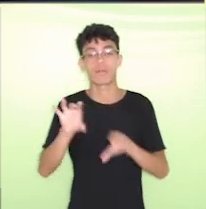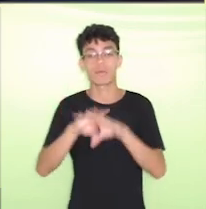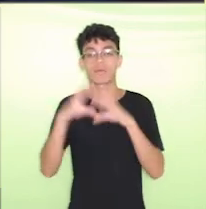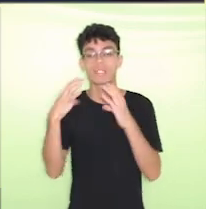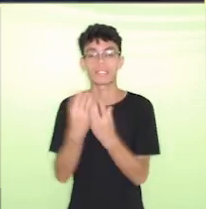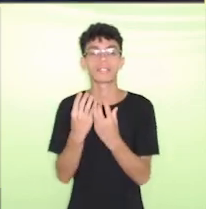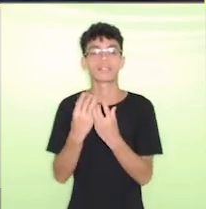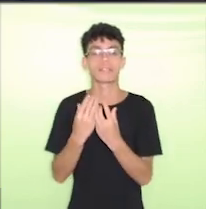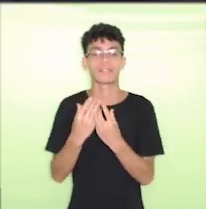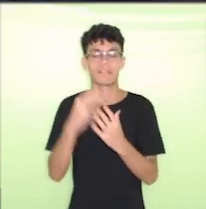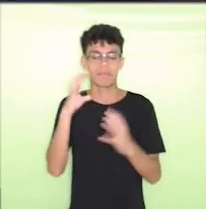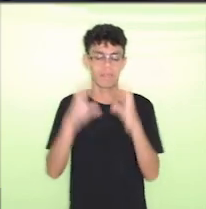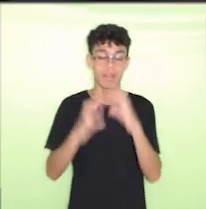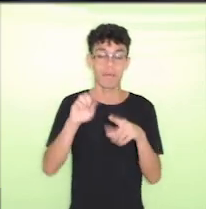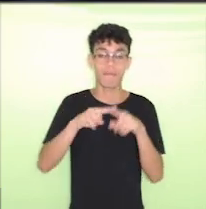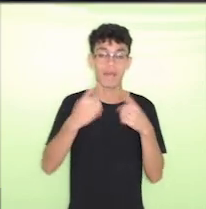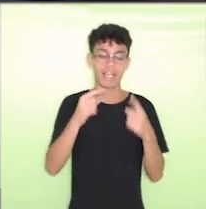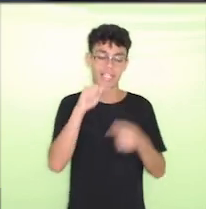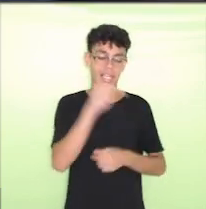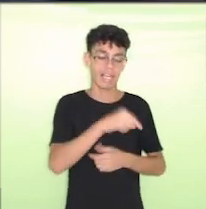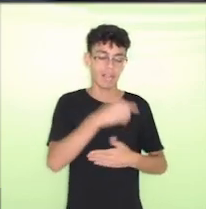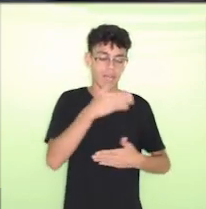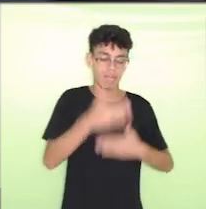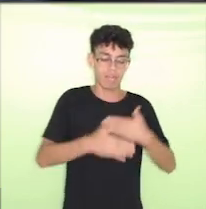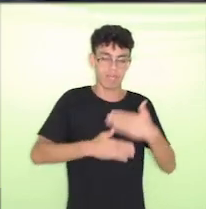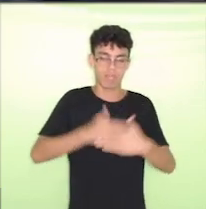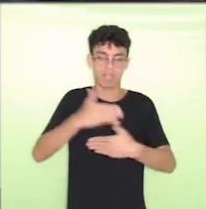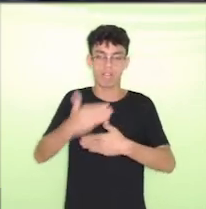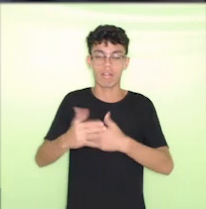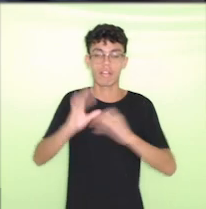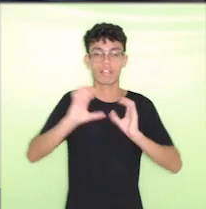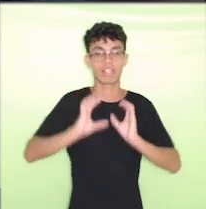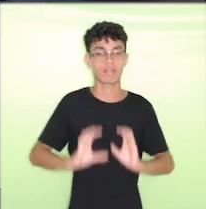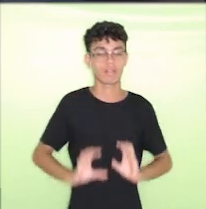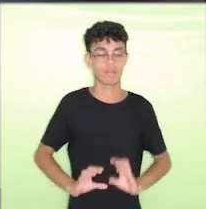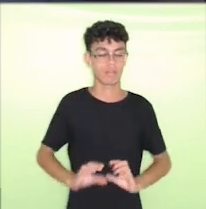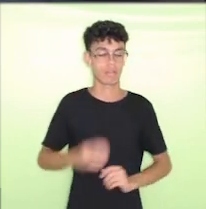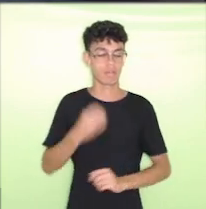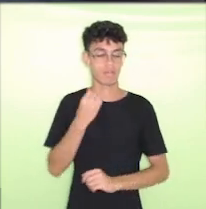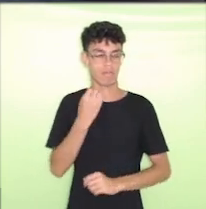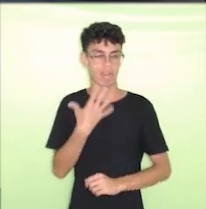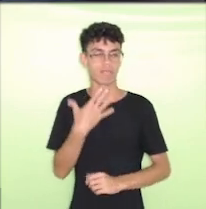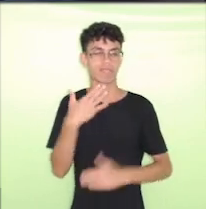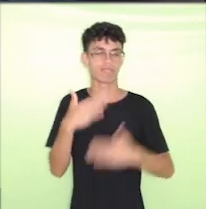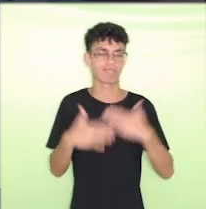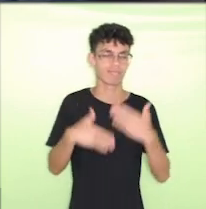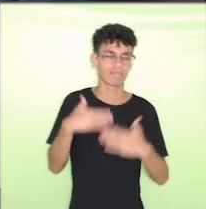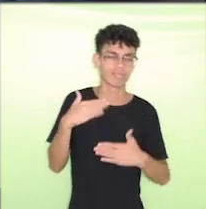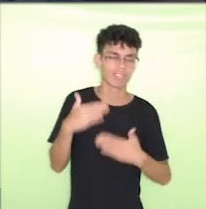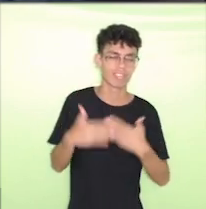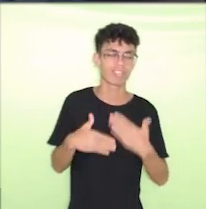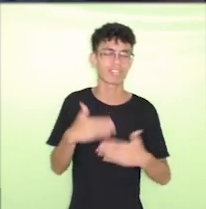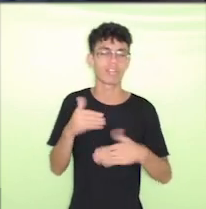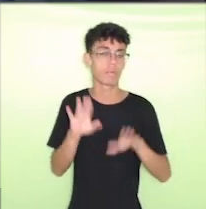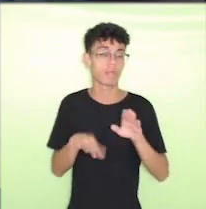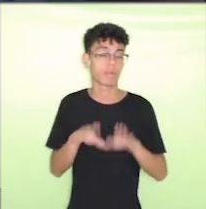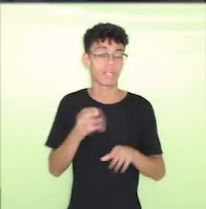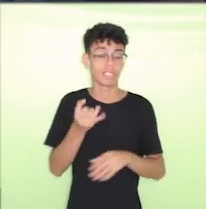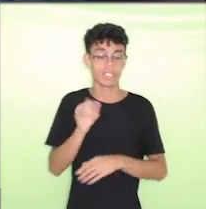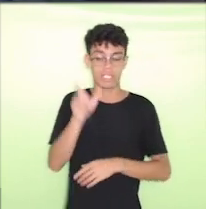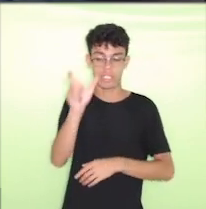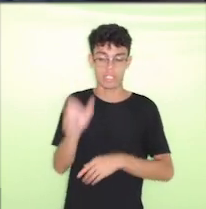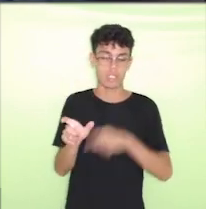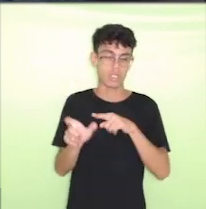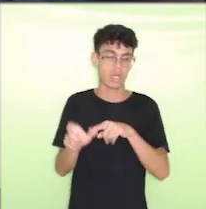comunidade. Mas, aos poucos, ela poderá ter um comportamento razoável. E se a senhora, com os seus dotes